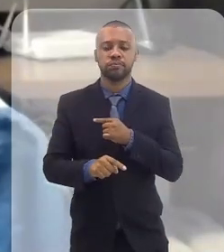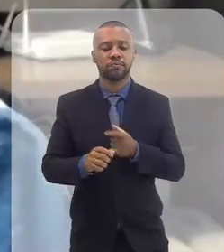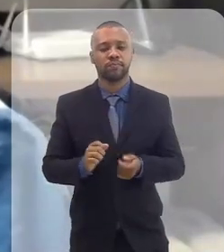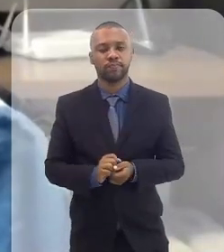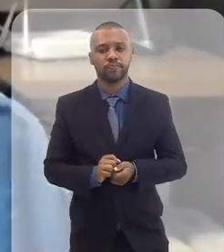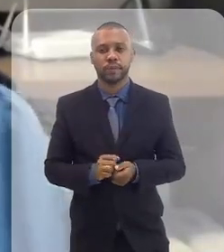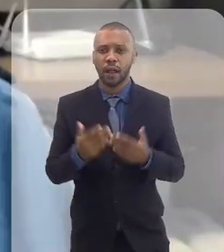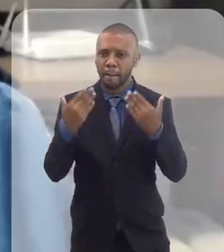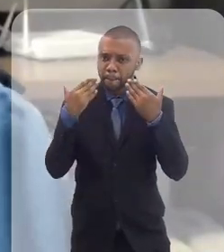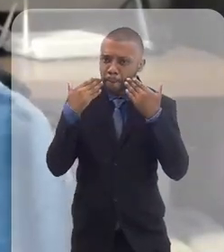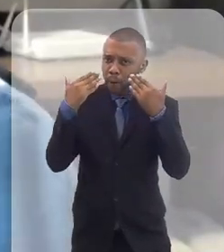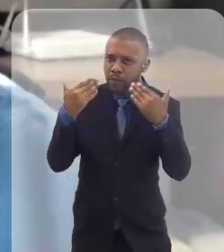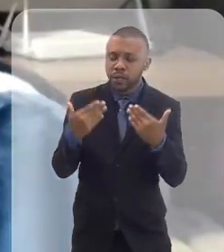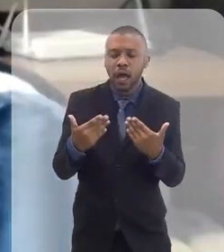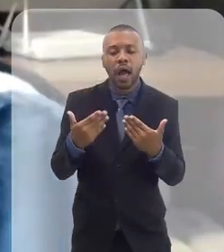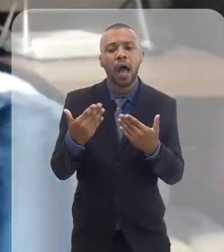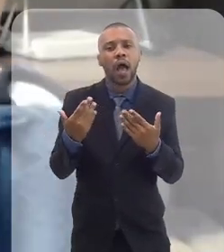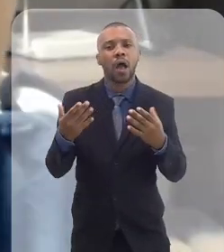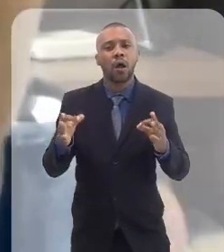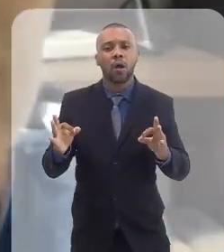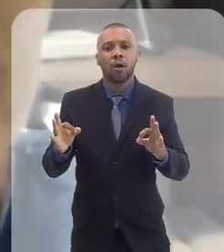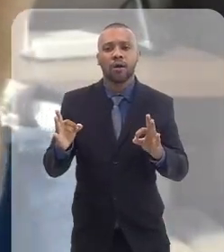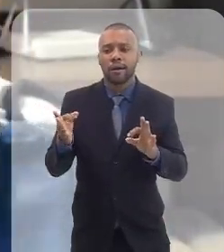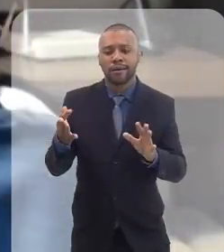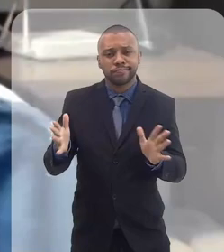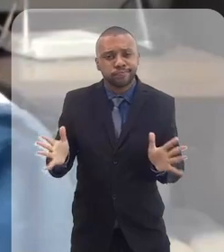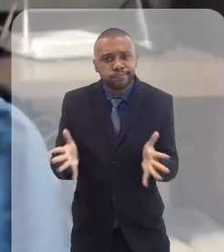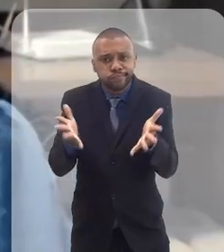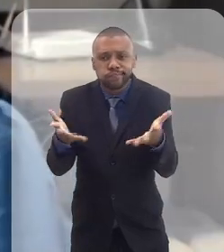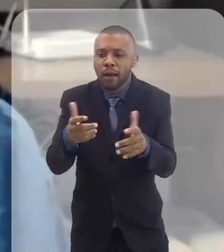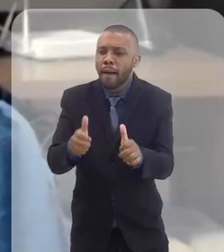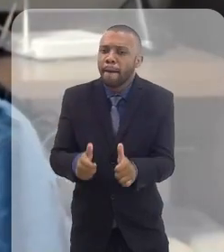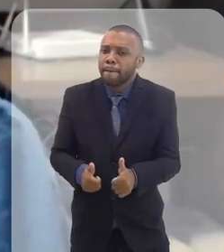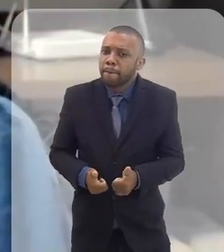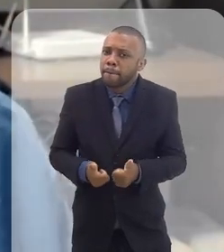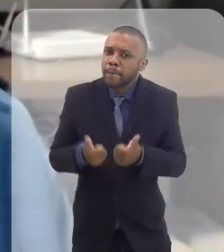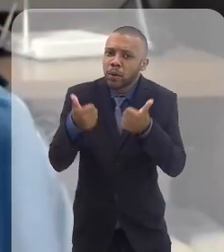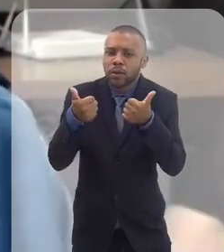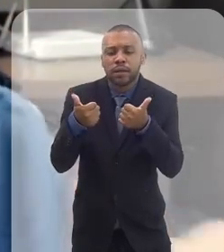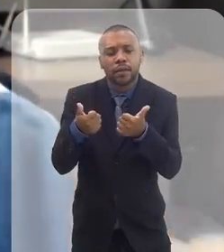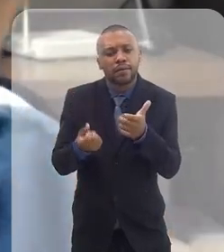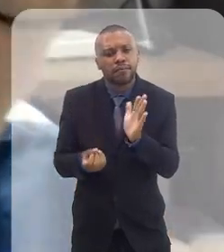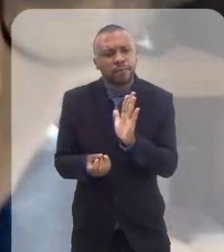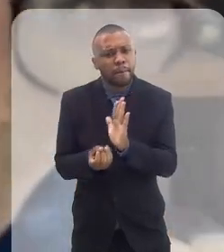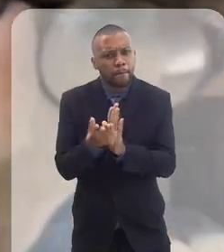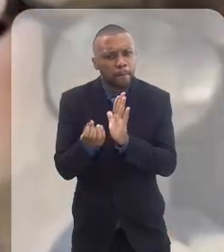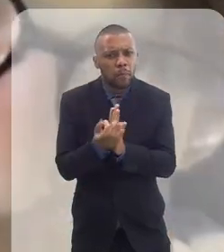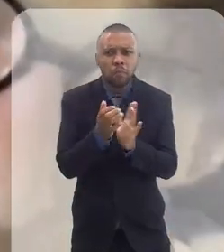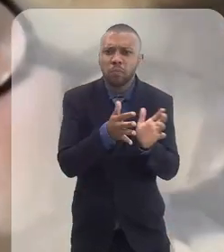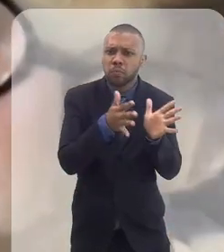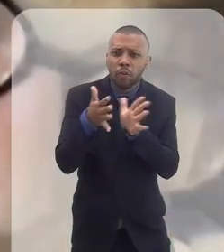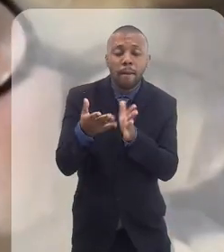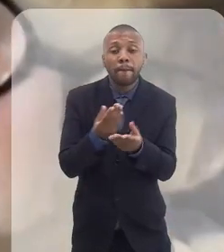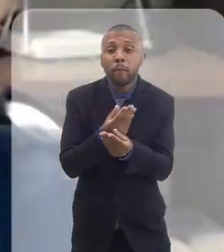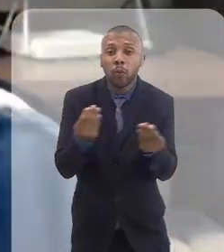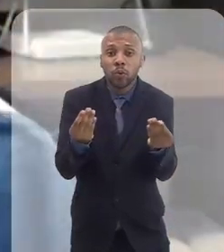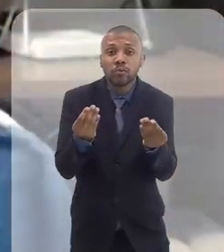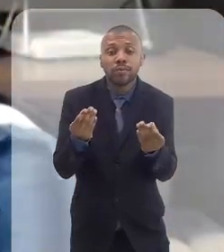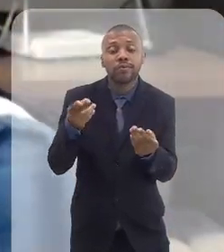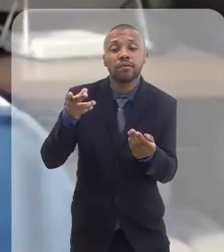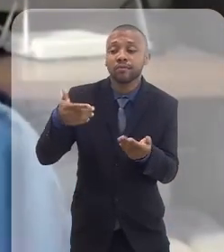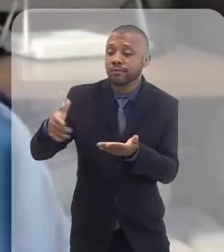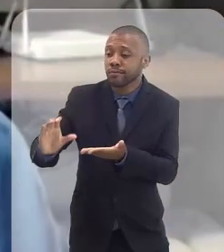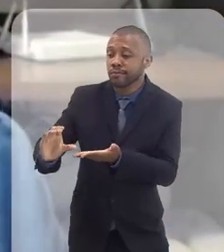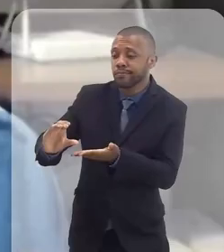comum. Mostra a otimização. Como se produz muito